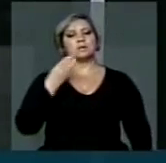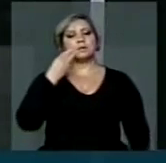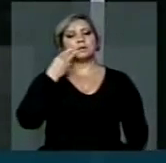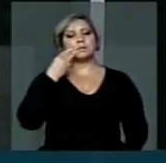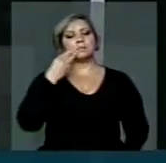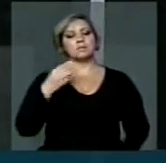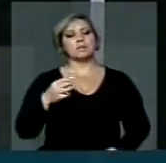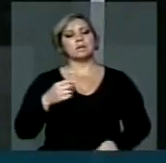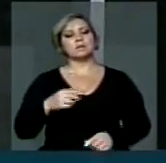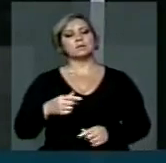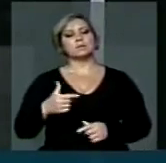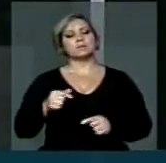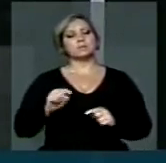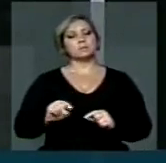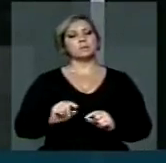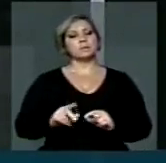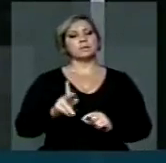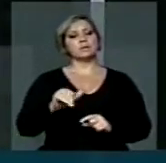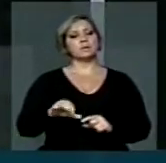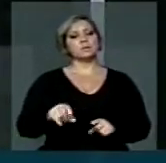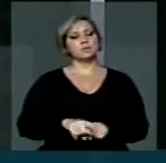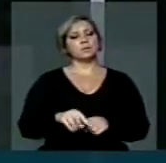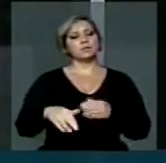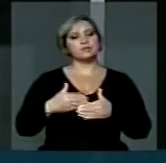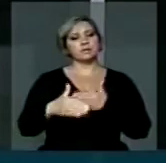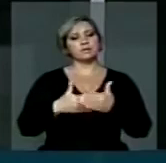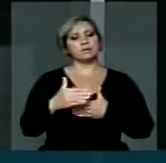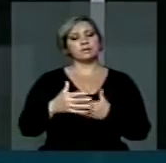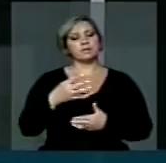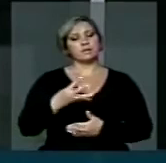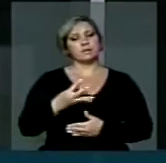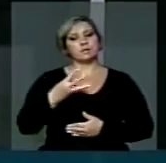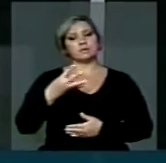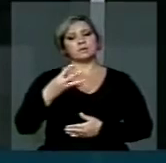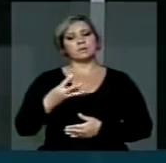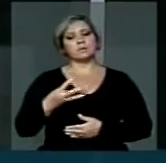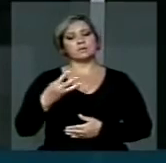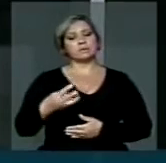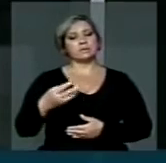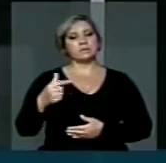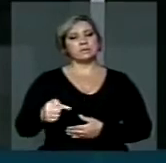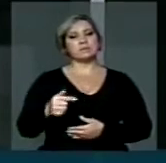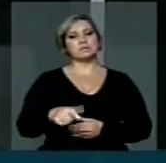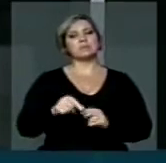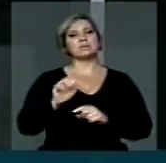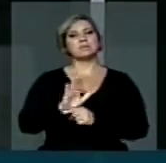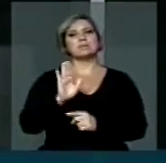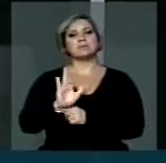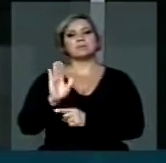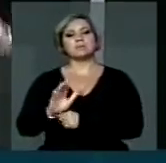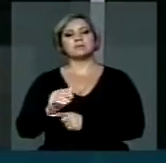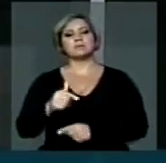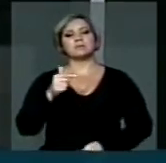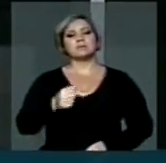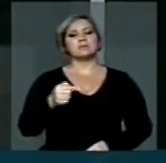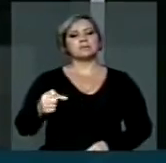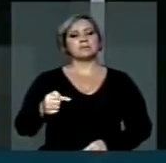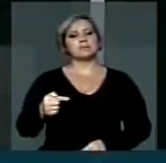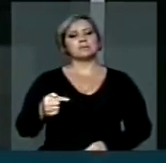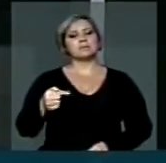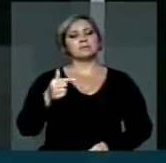mil quilos de produtos agrícolas para 437 entidades, alimentando